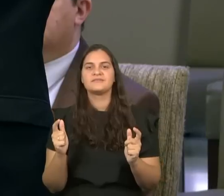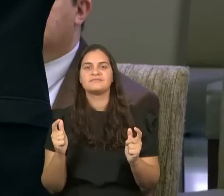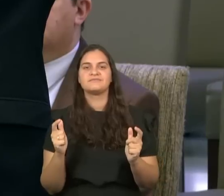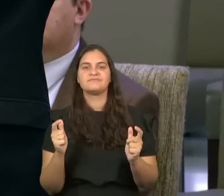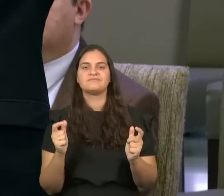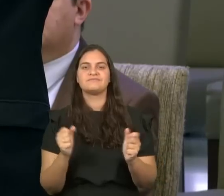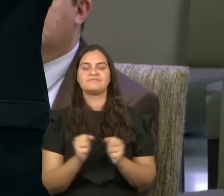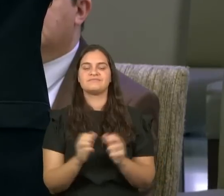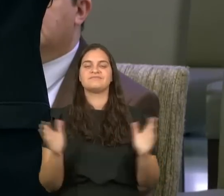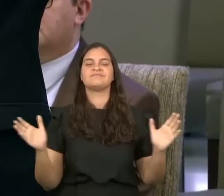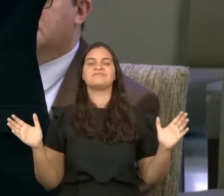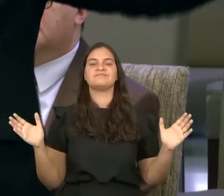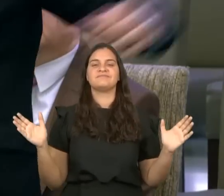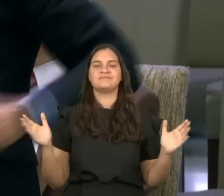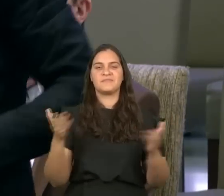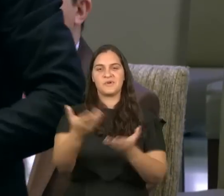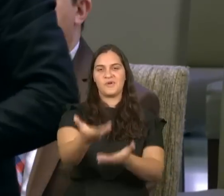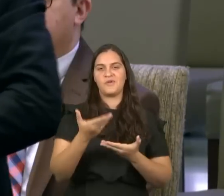braços